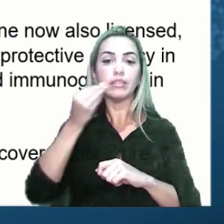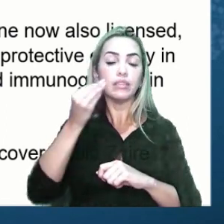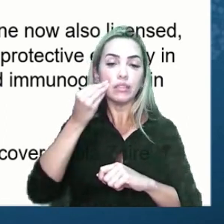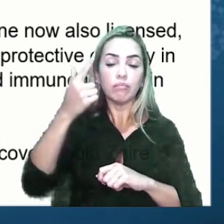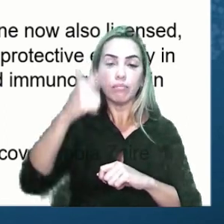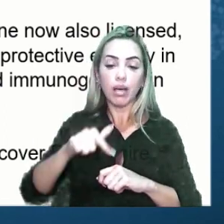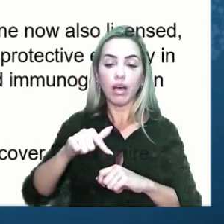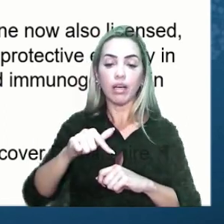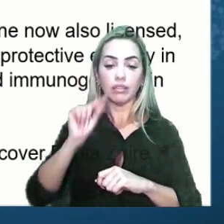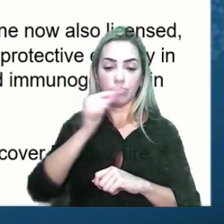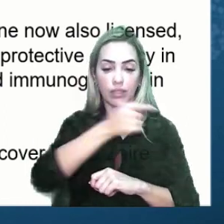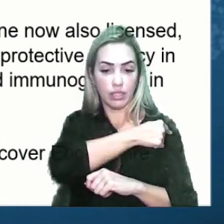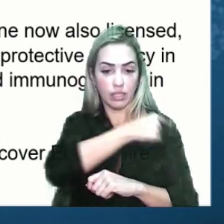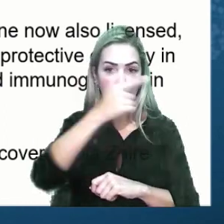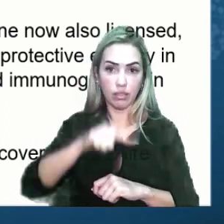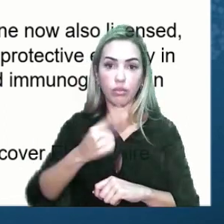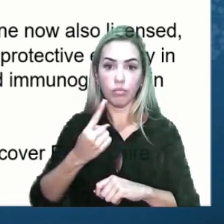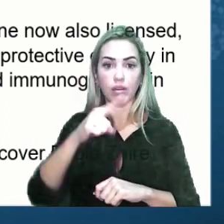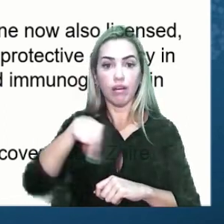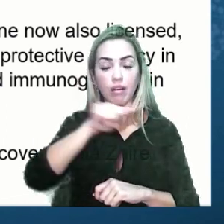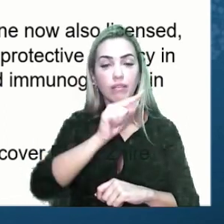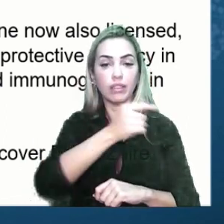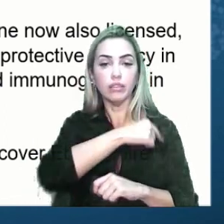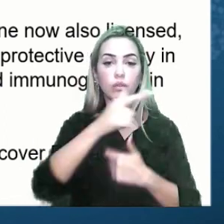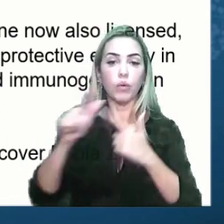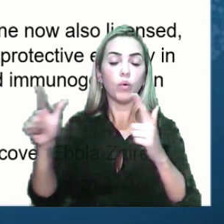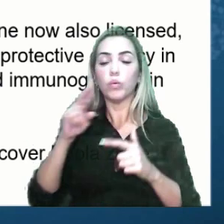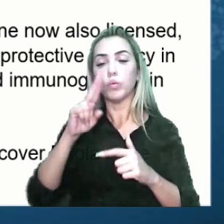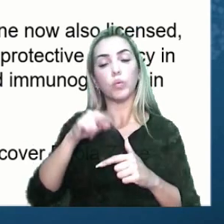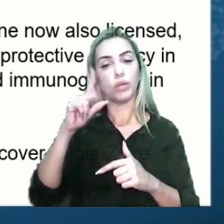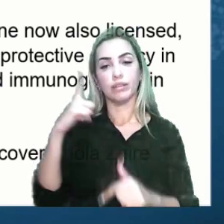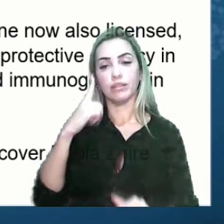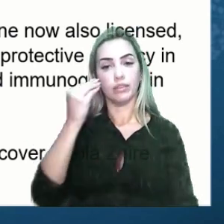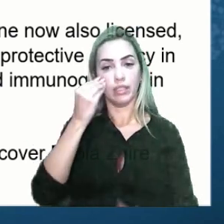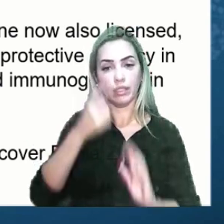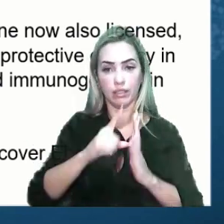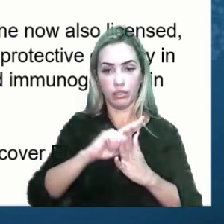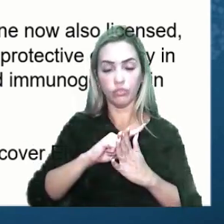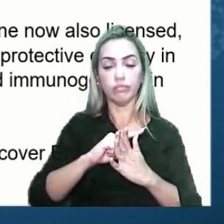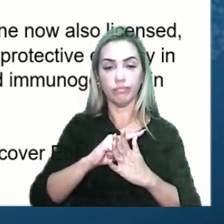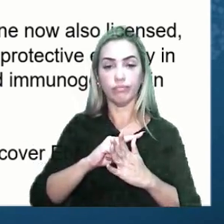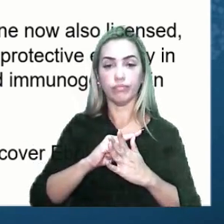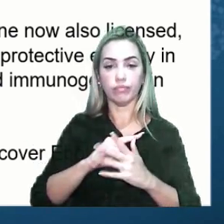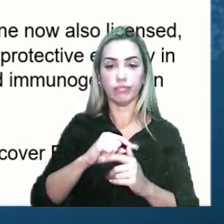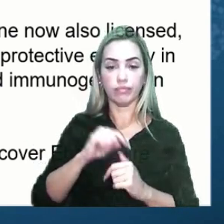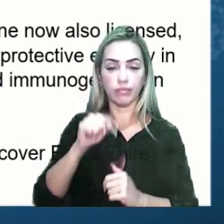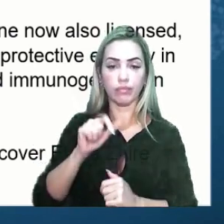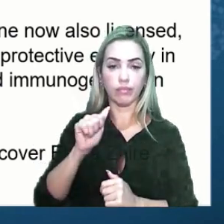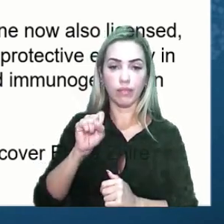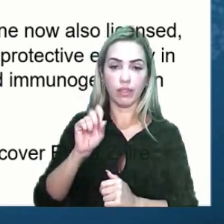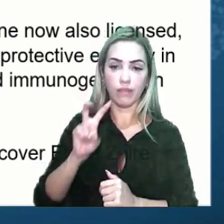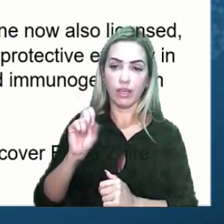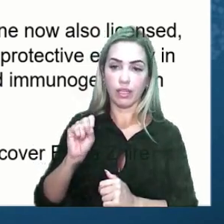uma vacina e essas outras vacinas nunca foram testadas e a SVS.